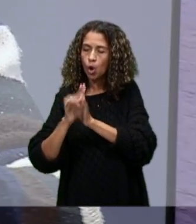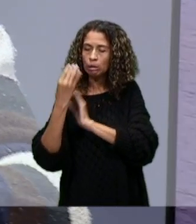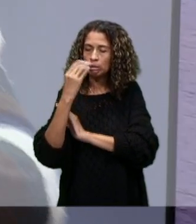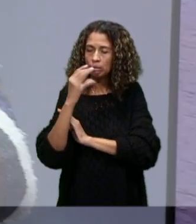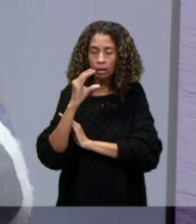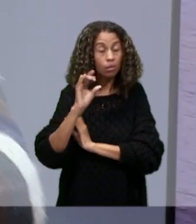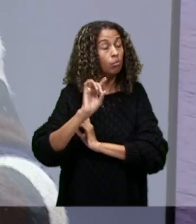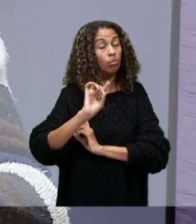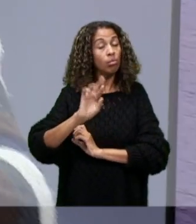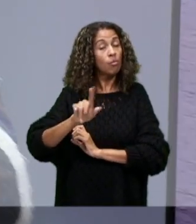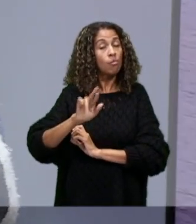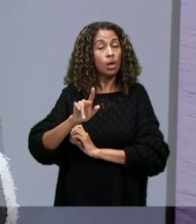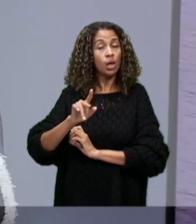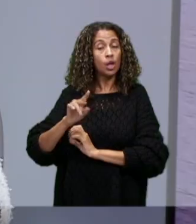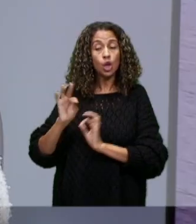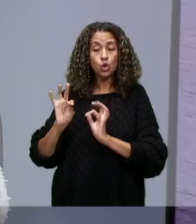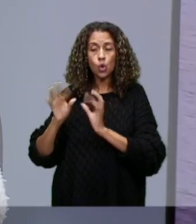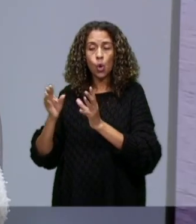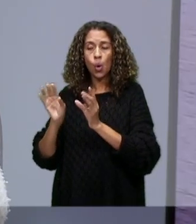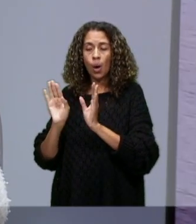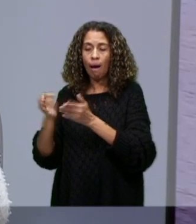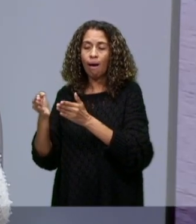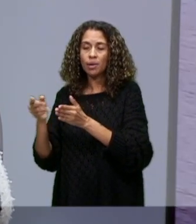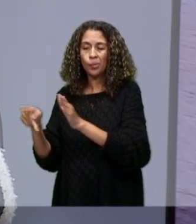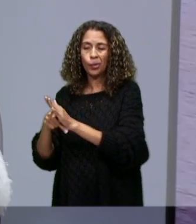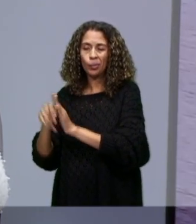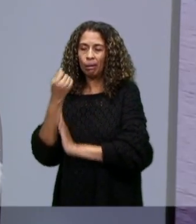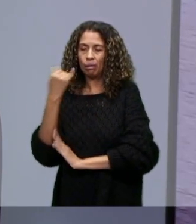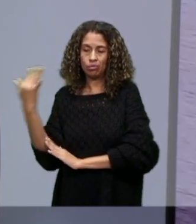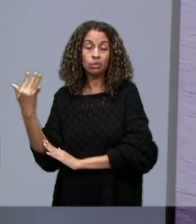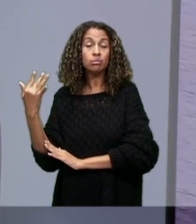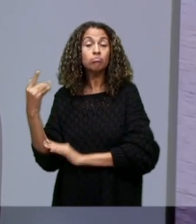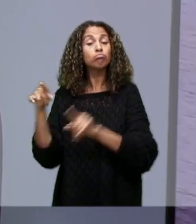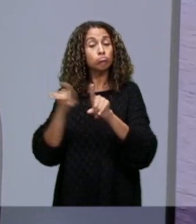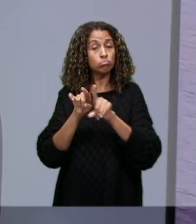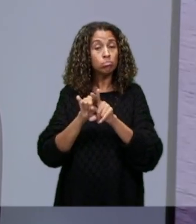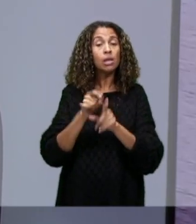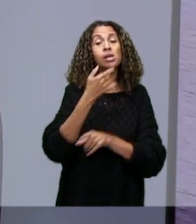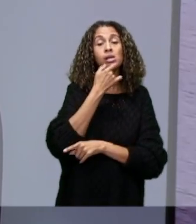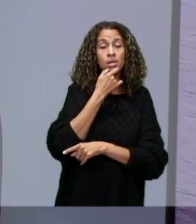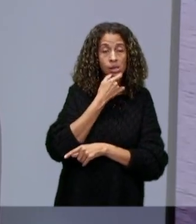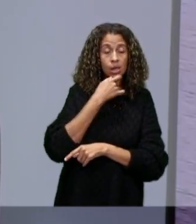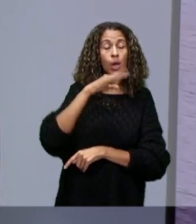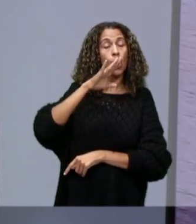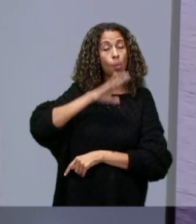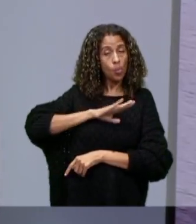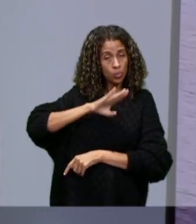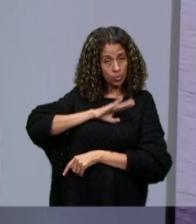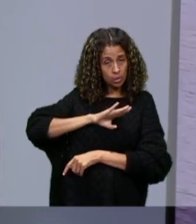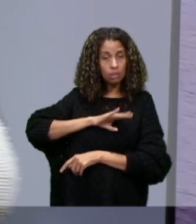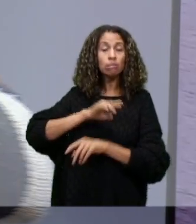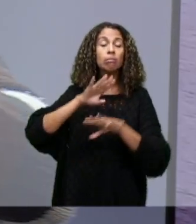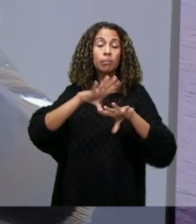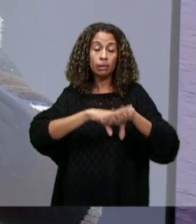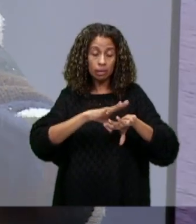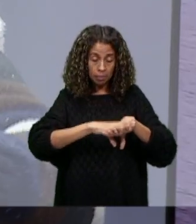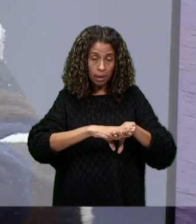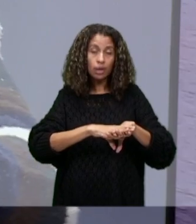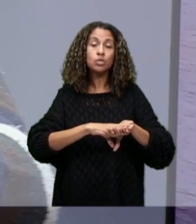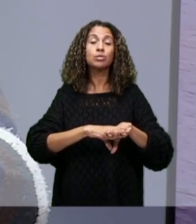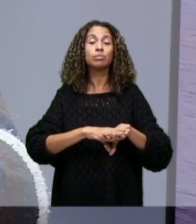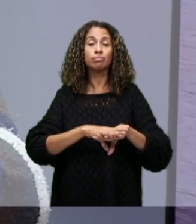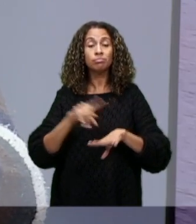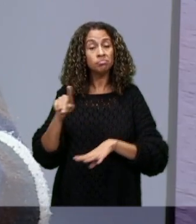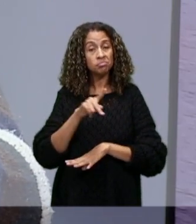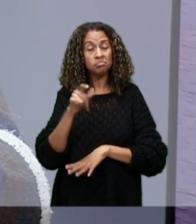geóloga, essas áreas mais naturais, né? É também de língua portuguesa, é também de matemática, da